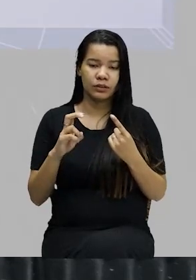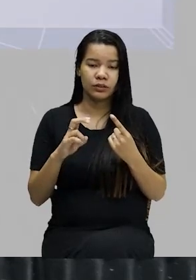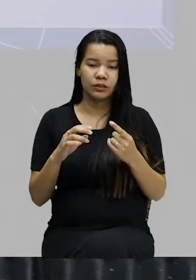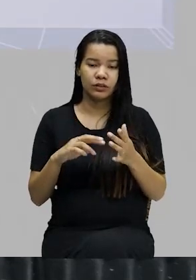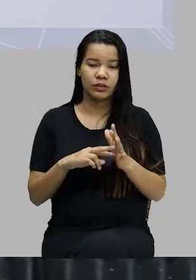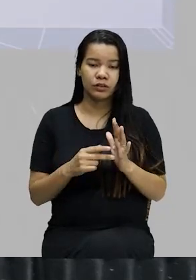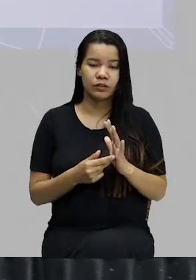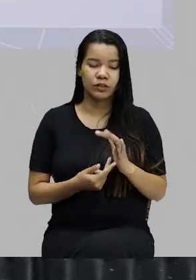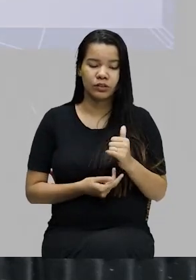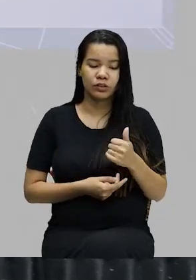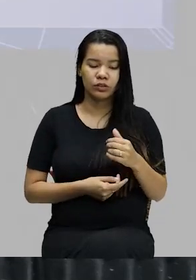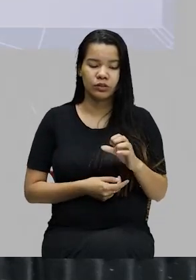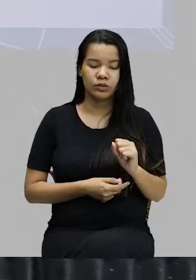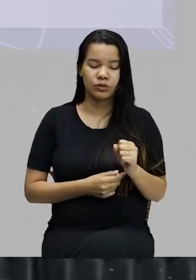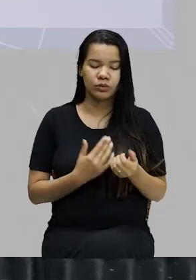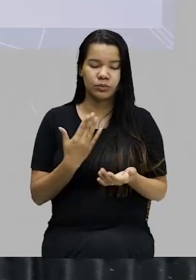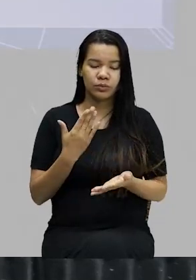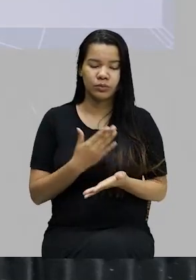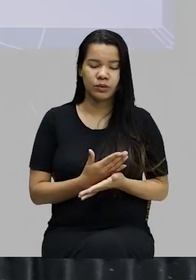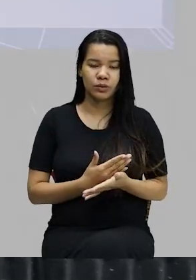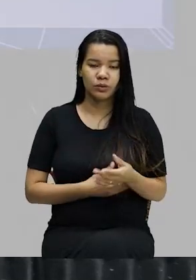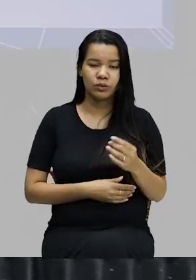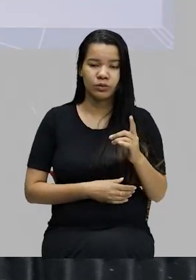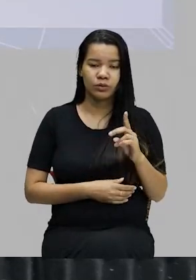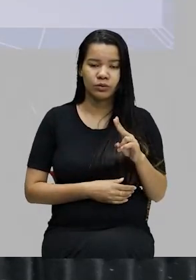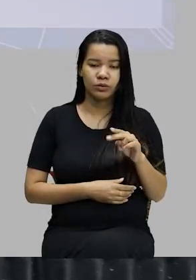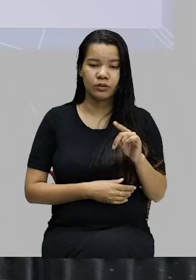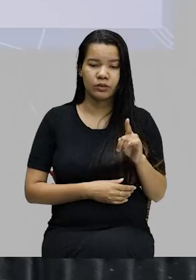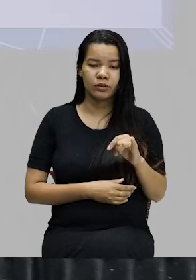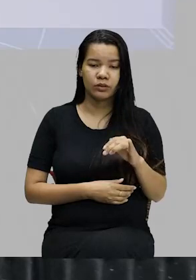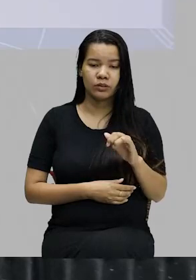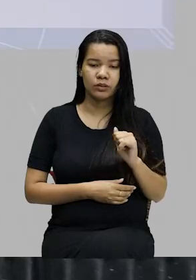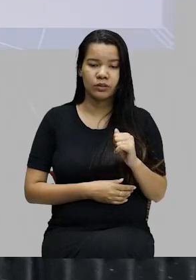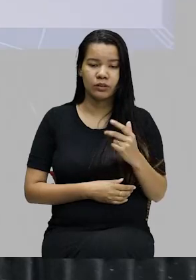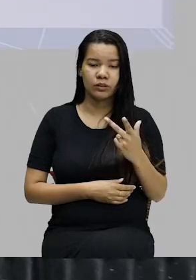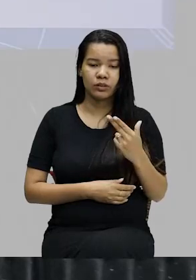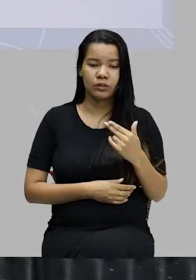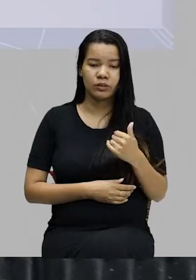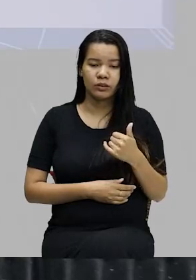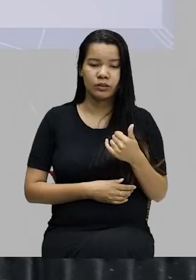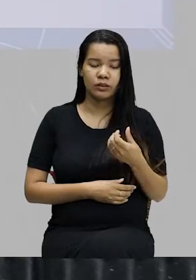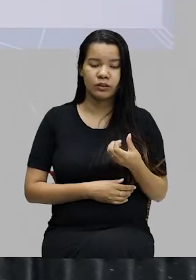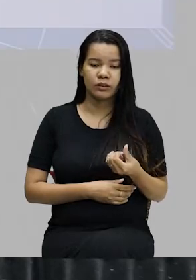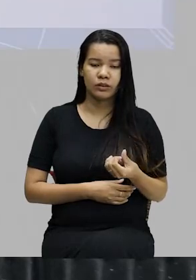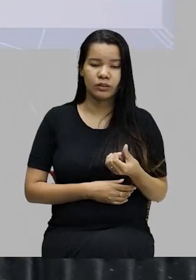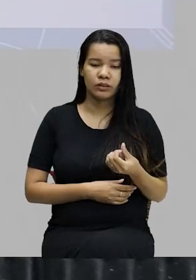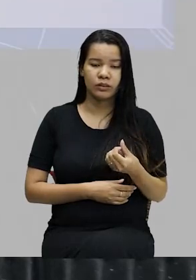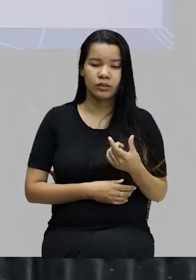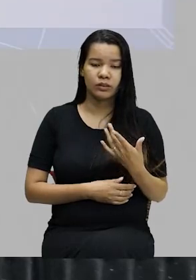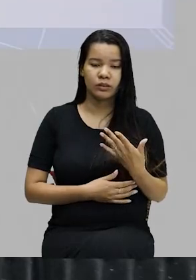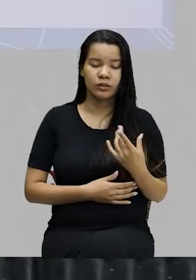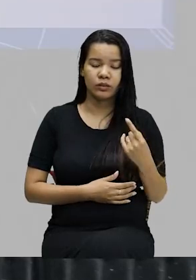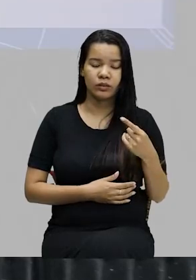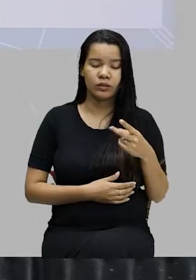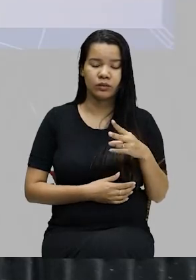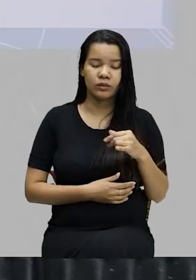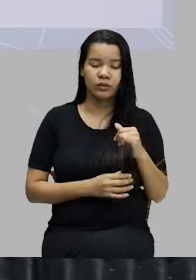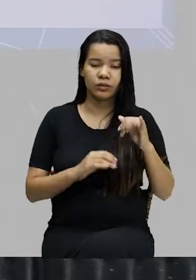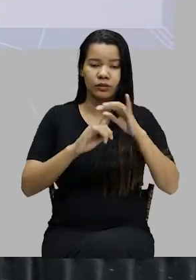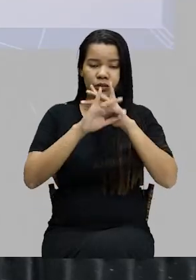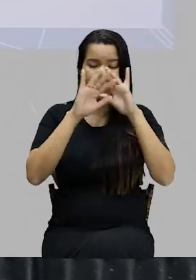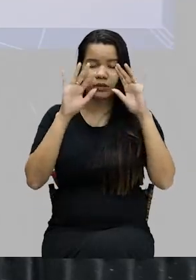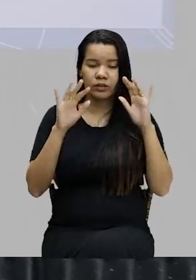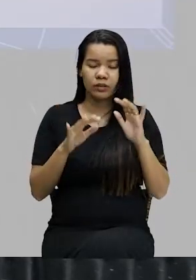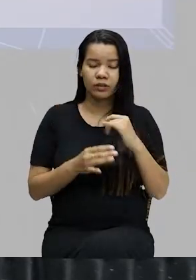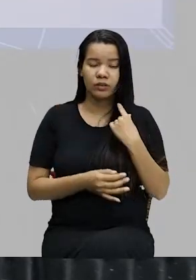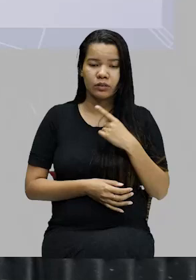Meia dúzia, estamos falando de um número equivalente a 6, certo? Então, isso já está muito claro nas nossas mentes.